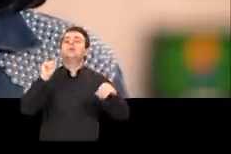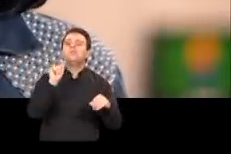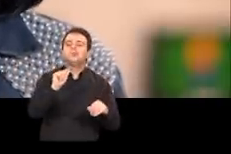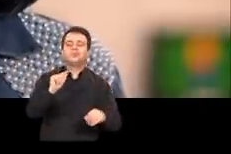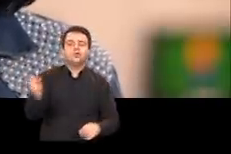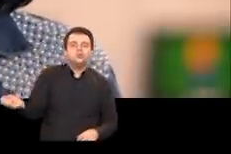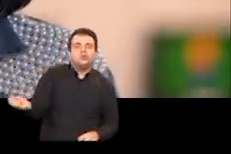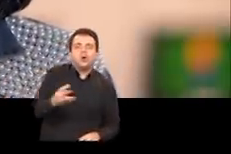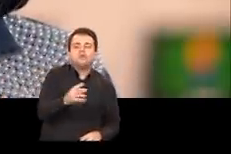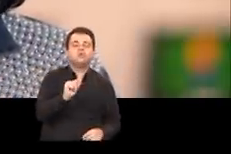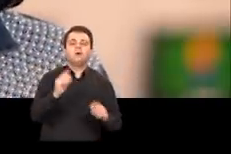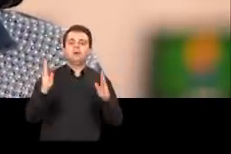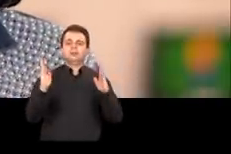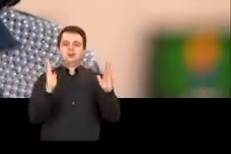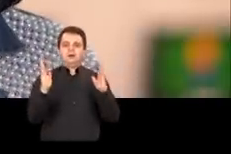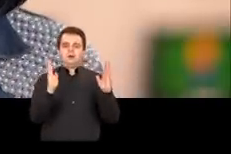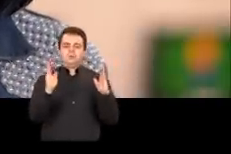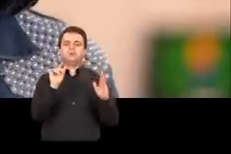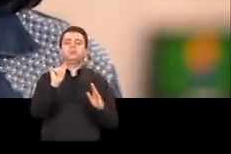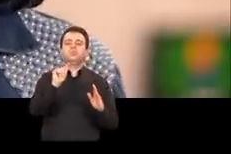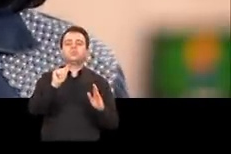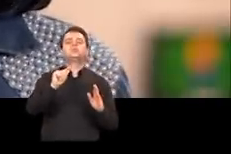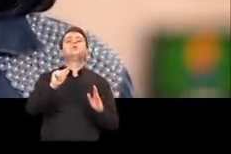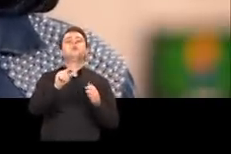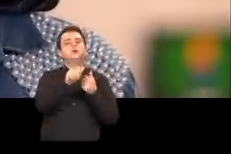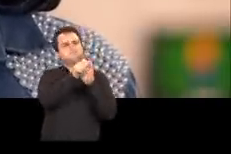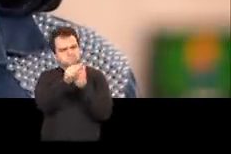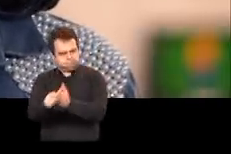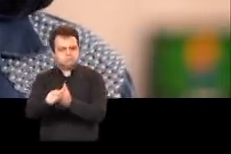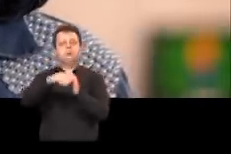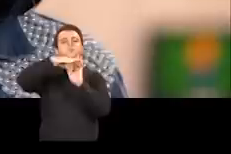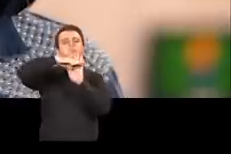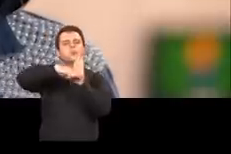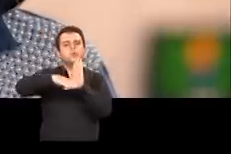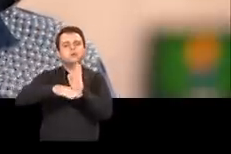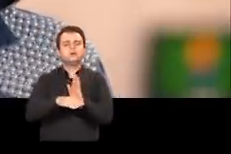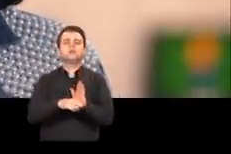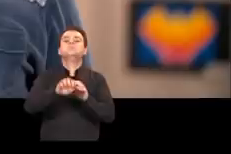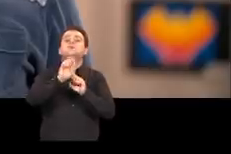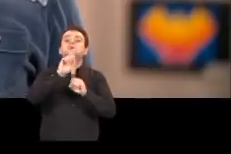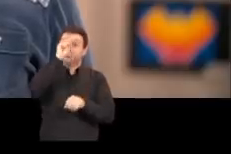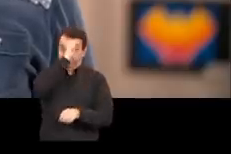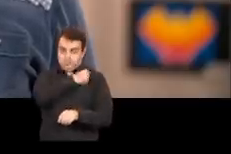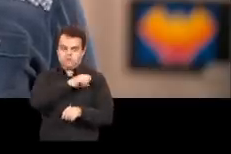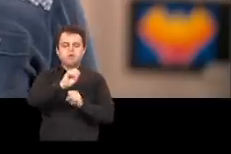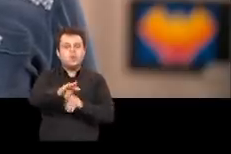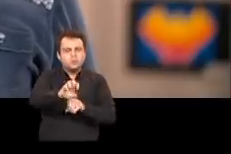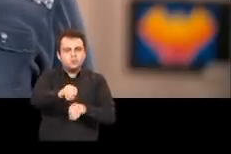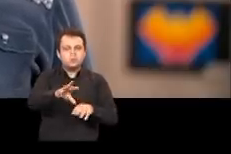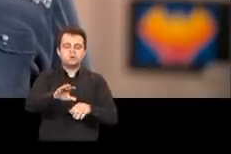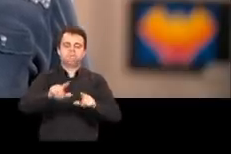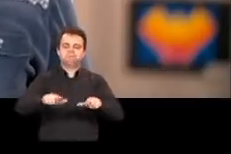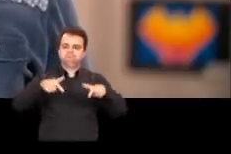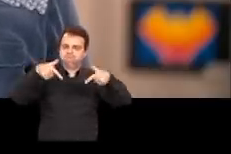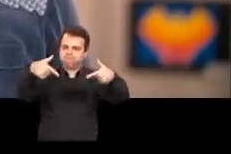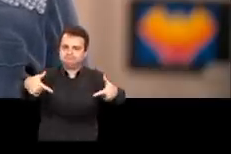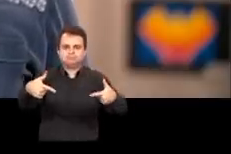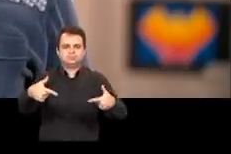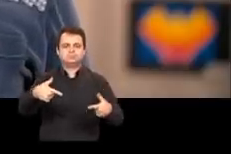uma nova etapa do programa Rio Preto Eduqueação. E é com muito carinho, com